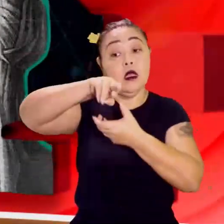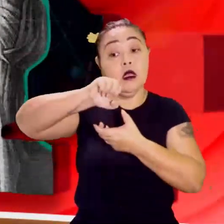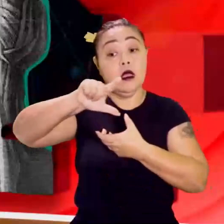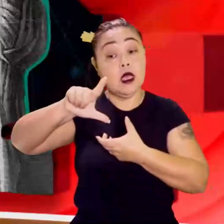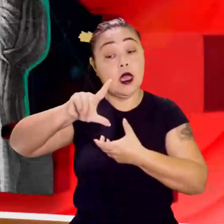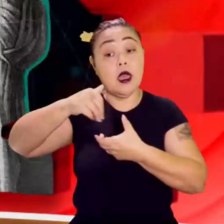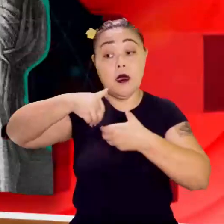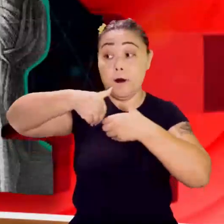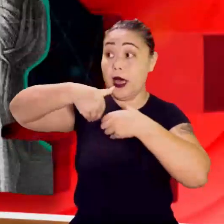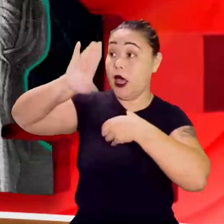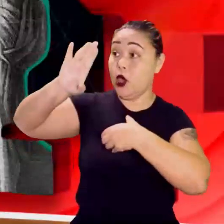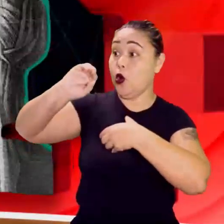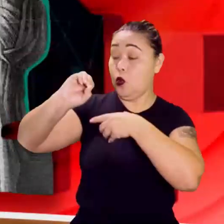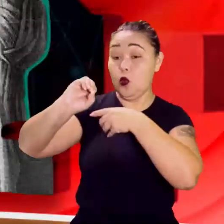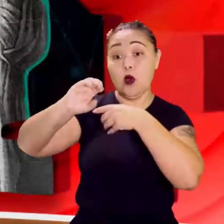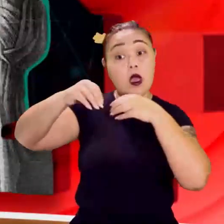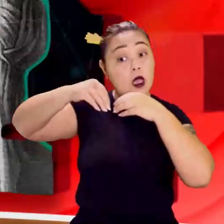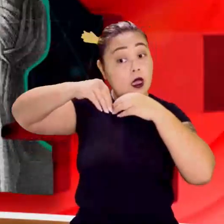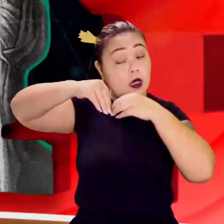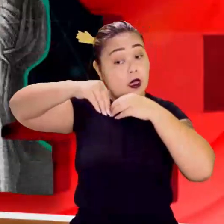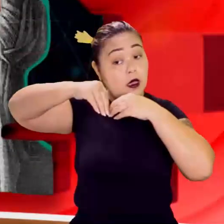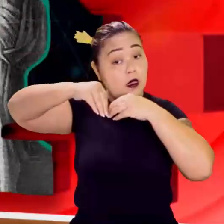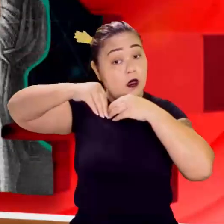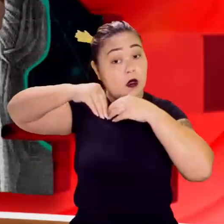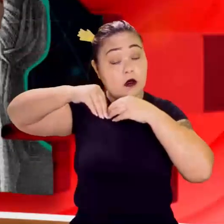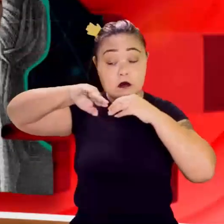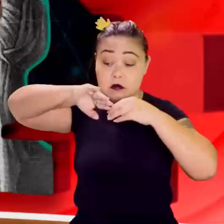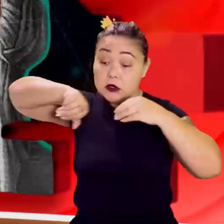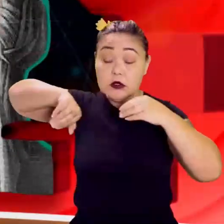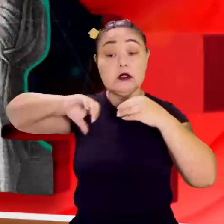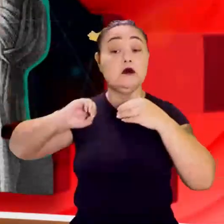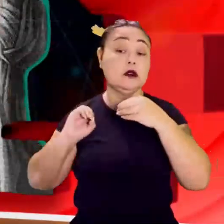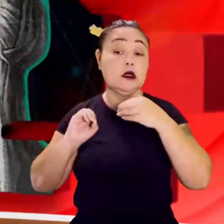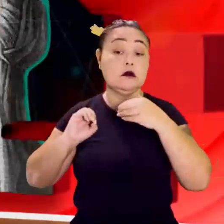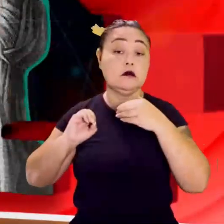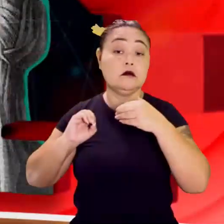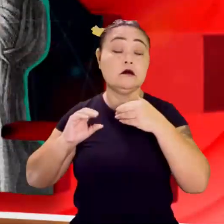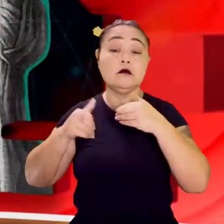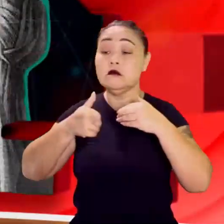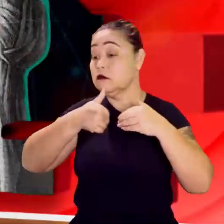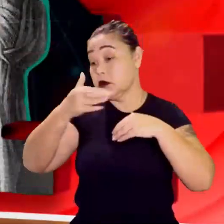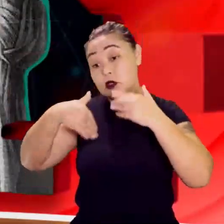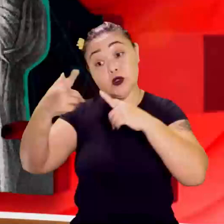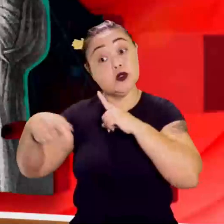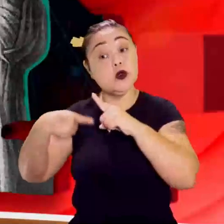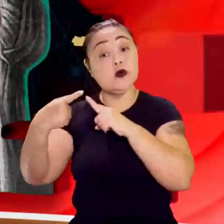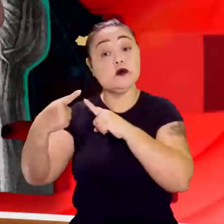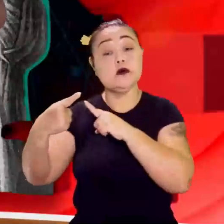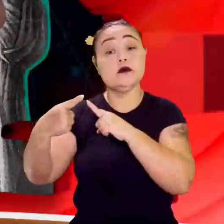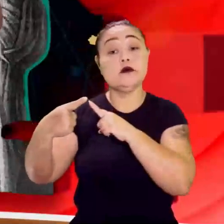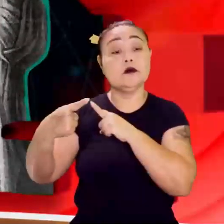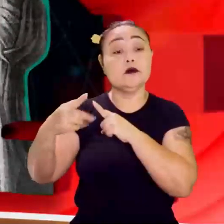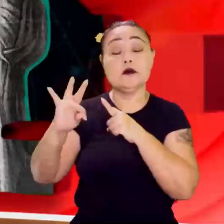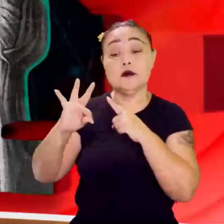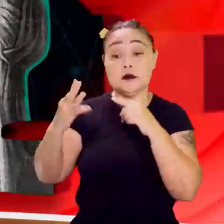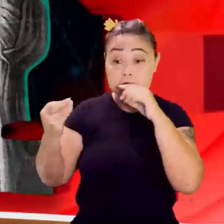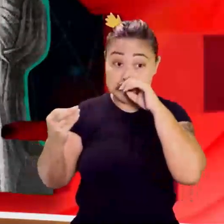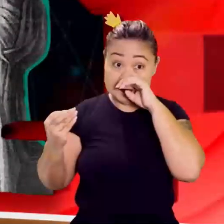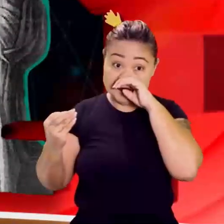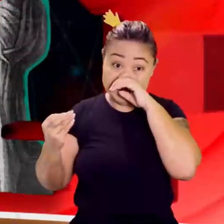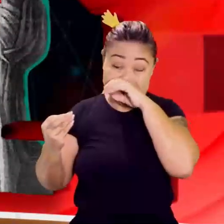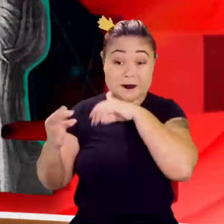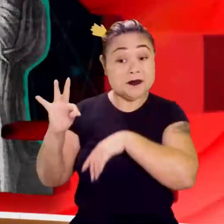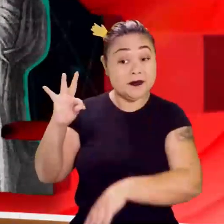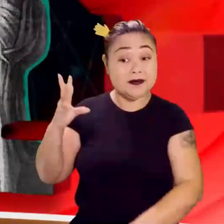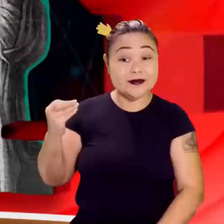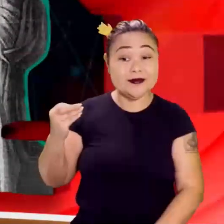reais maiores que zero, né, excluindo o zero. Então só fica do lado negativo. Então olha aqui, totalmente,